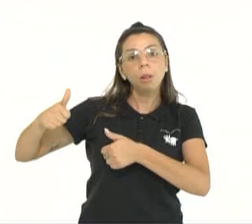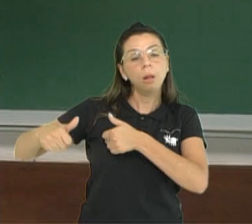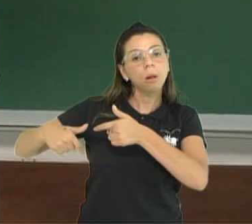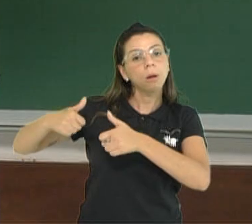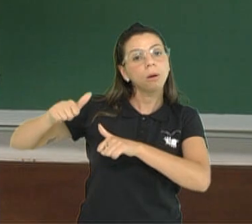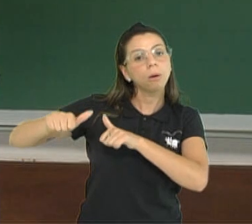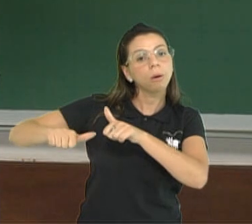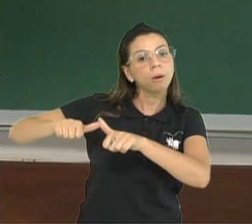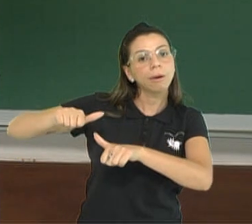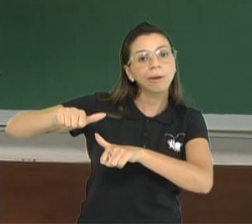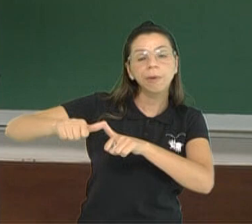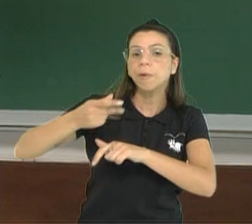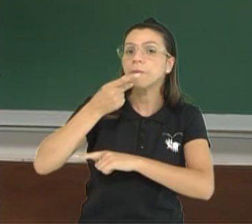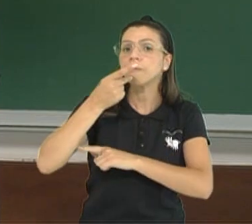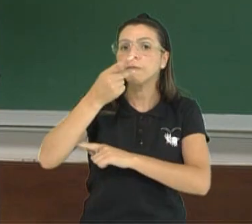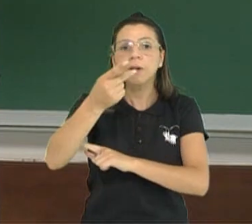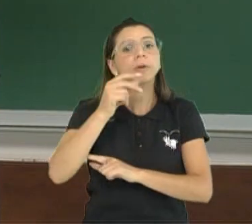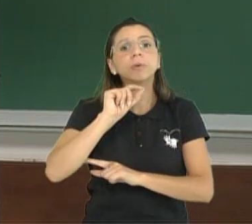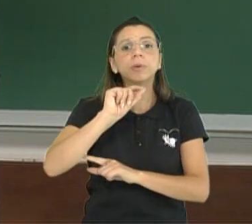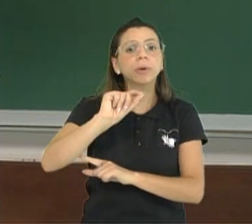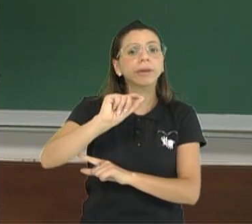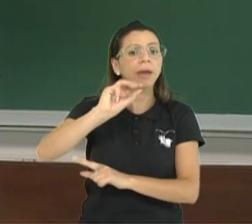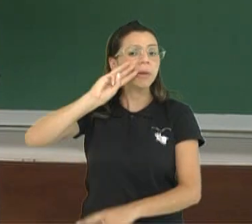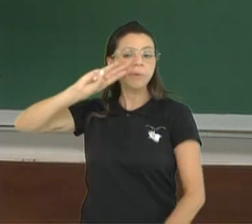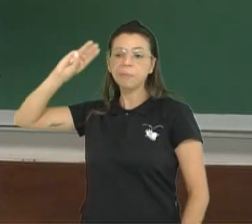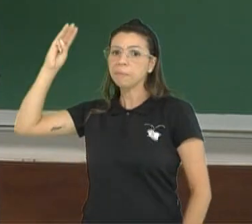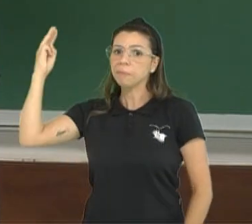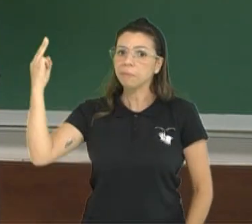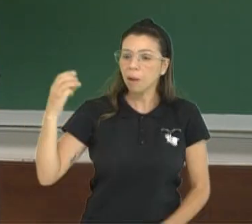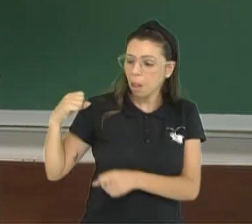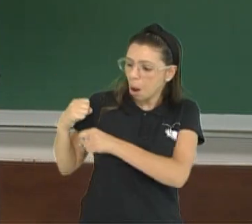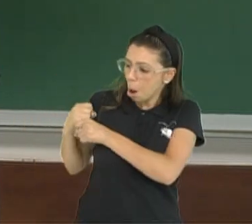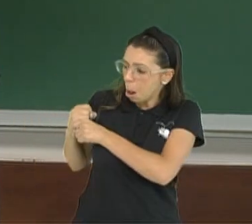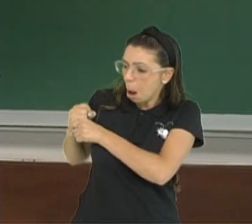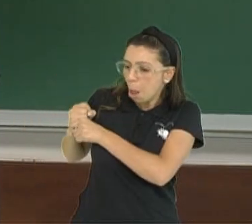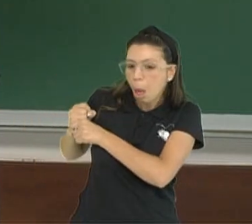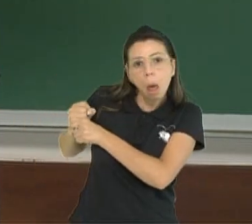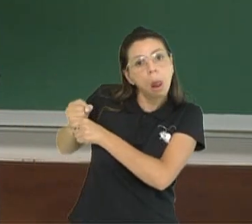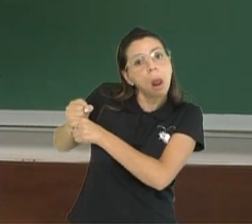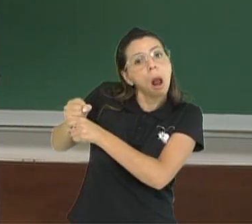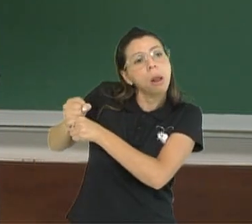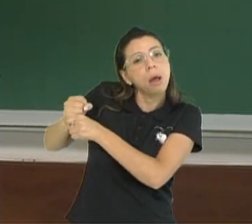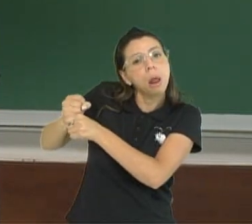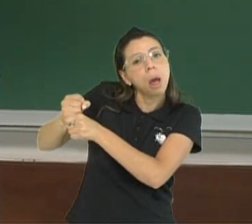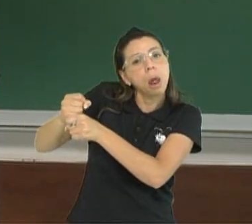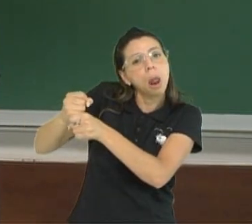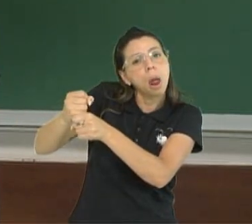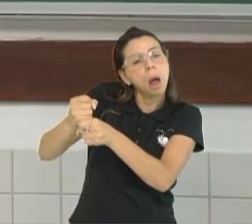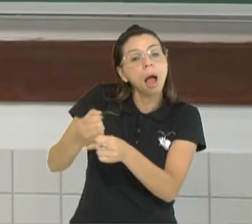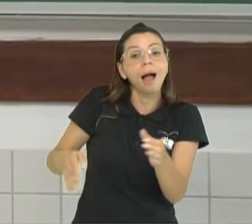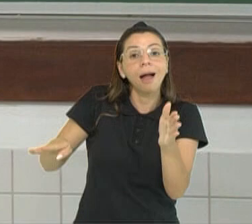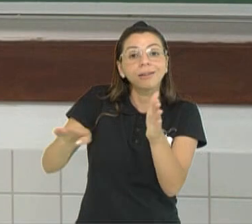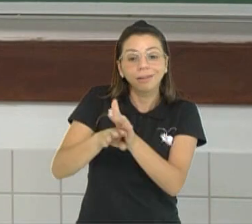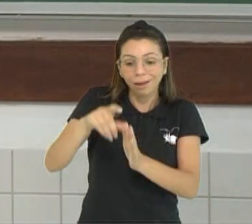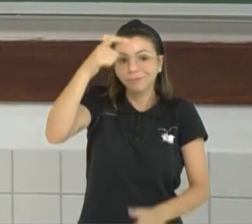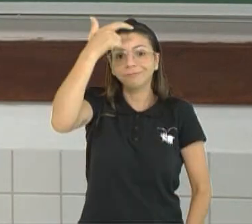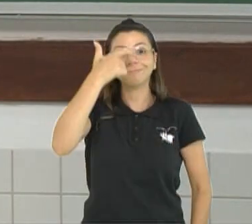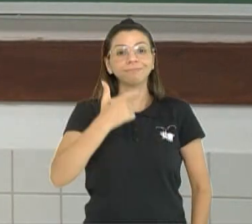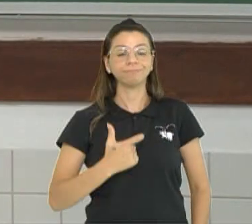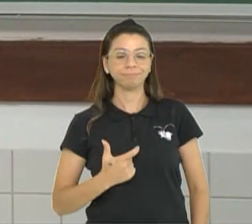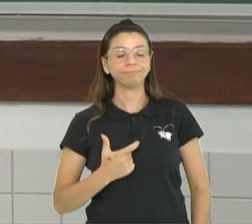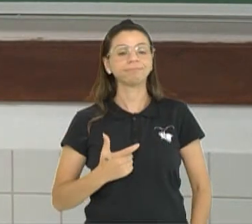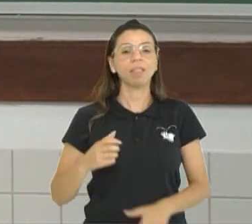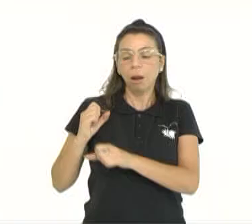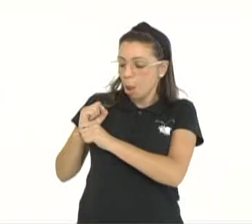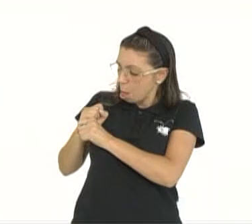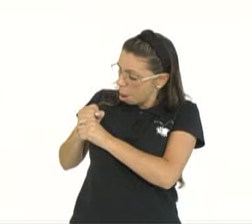está falando de milhões de anos, até nós chegarmos a sermos assim. Ao longo de centenas de